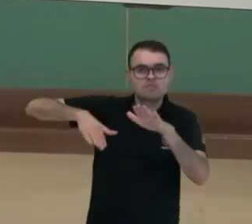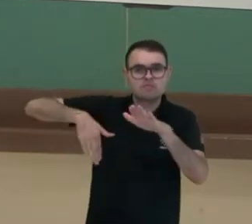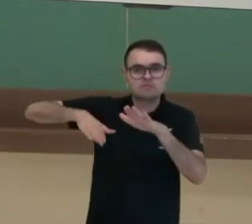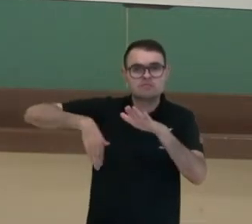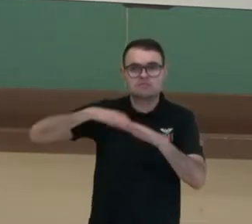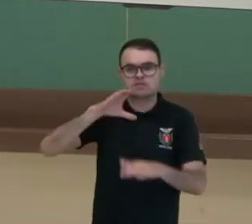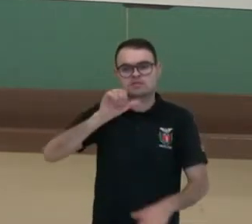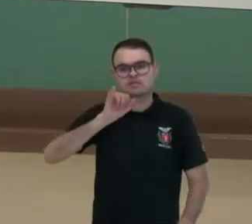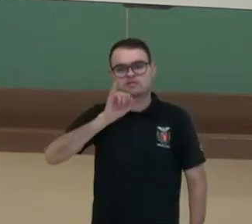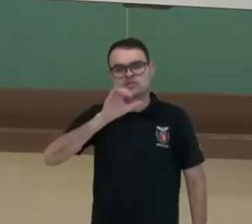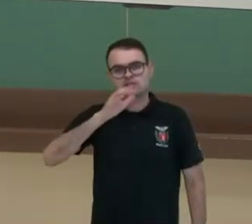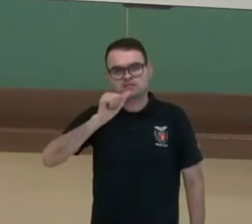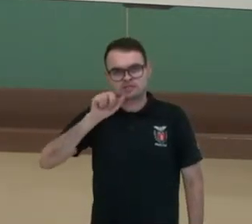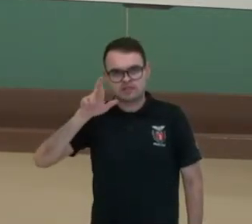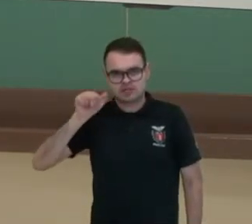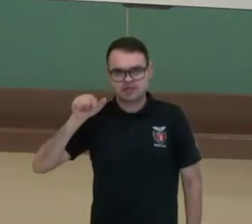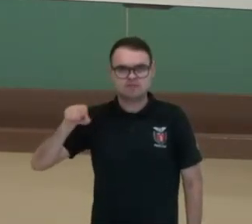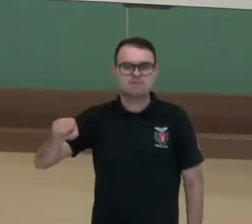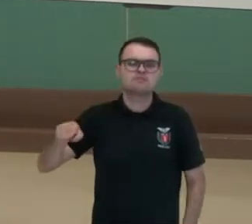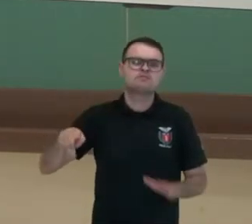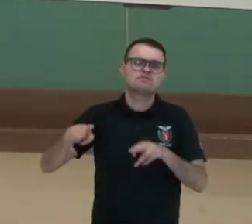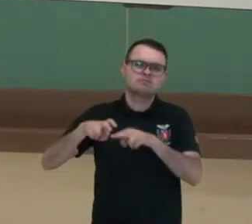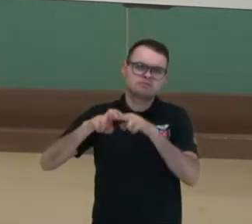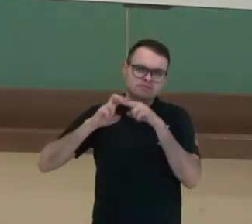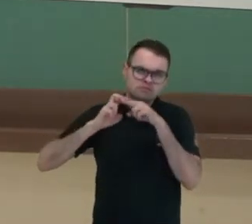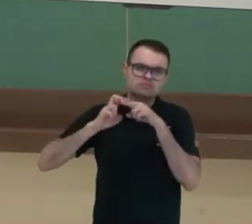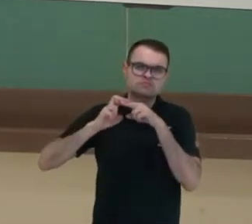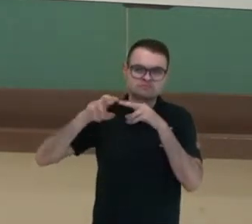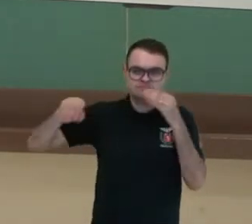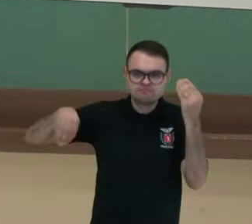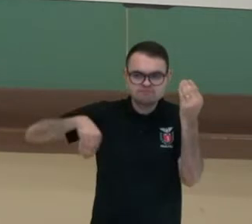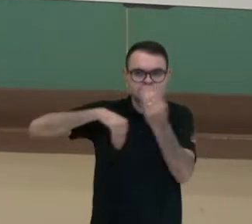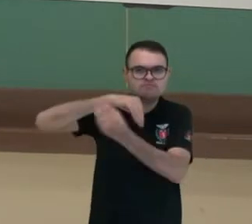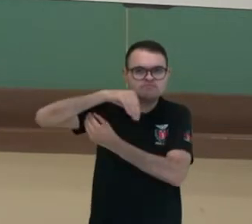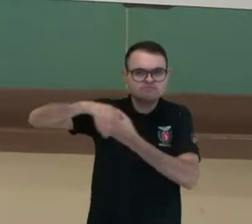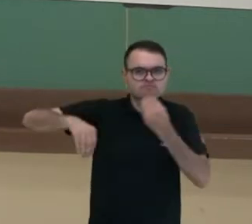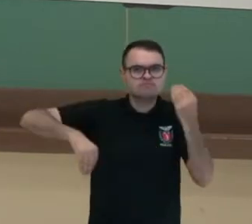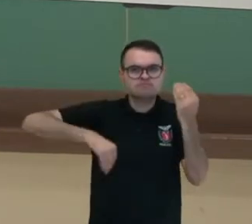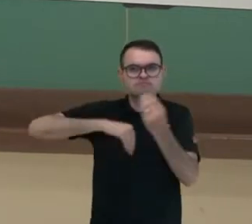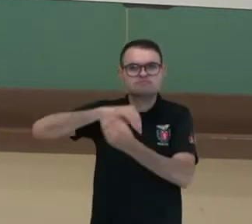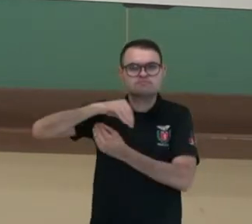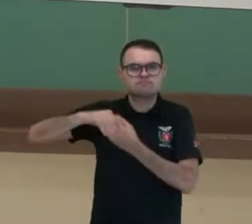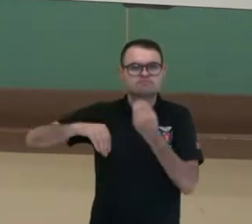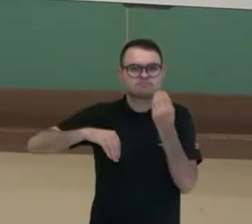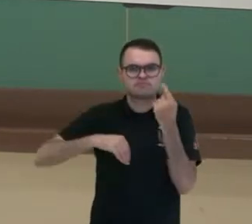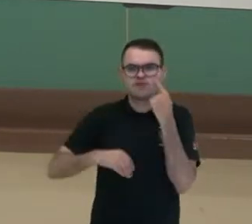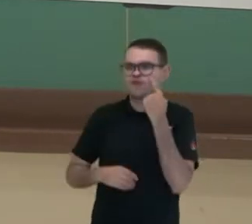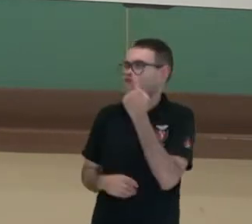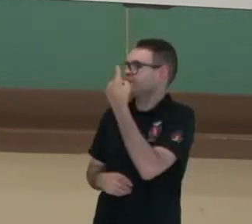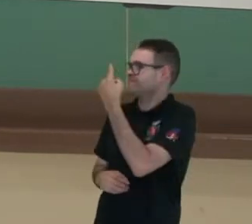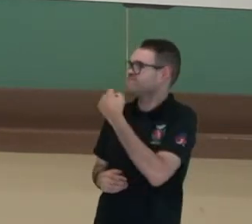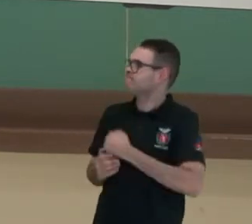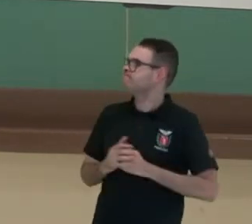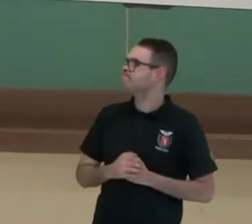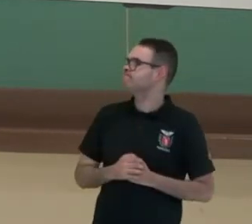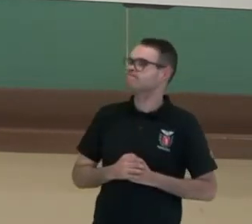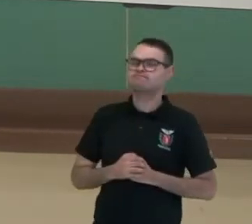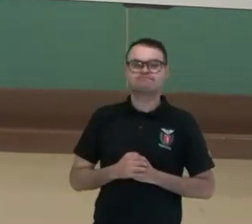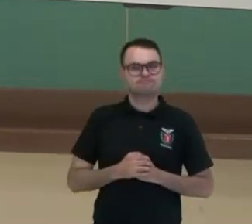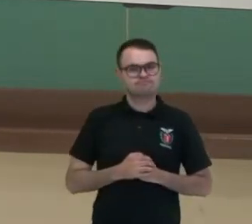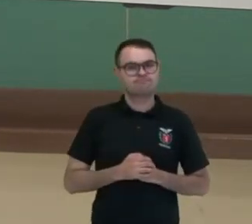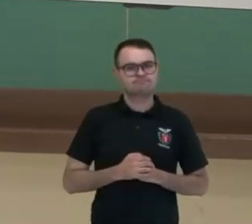chamados de Caiçara, por isso o Fandango Caiçara. E ele mescla, como vocês estão vendo nessa imagem,